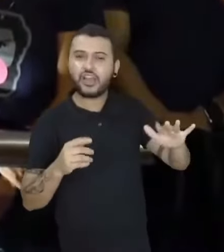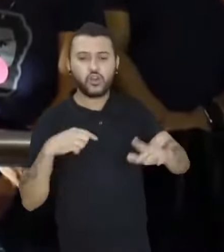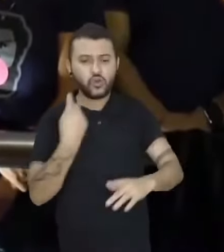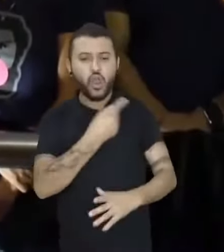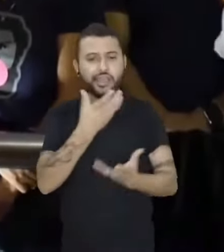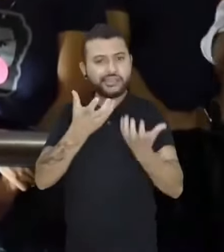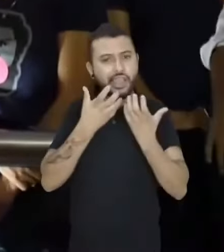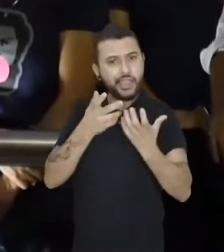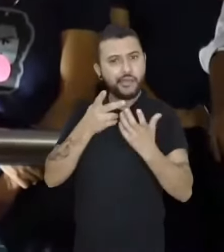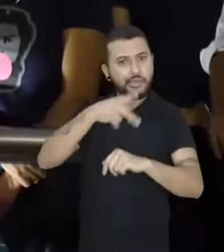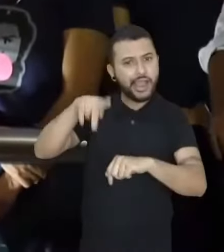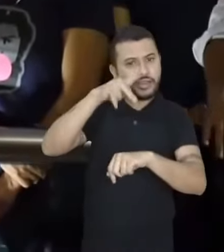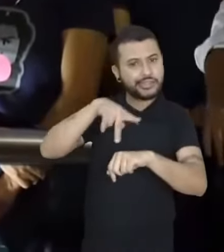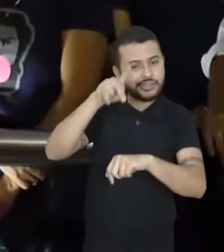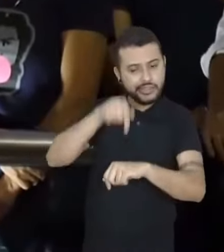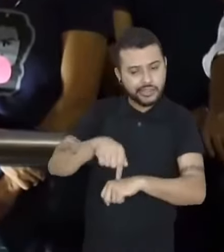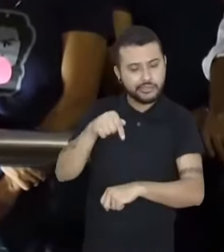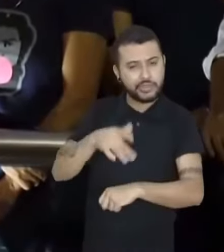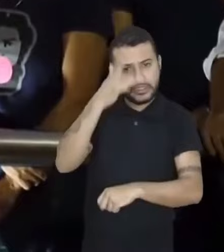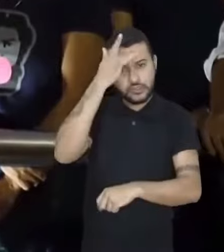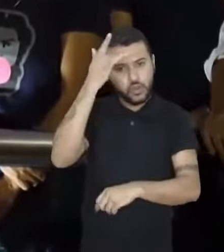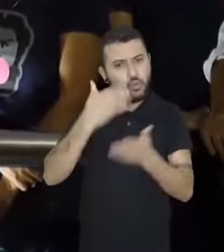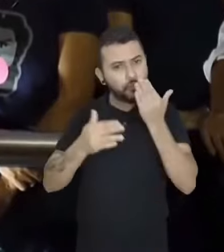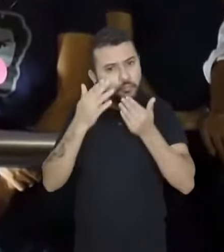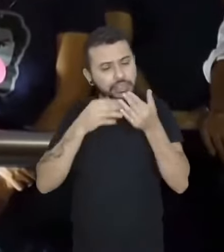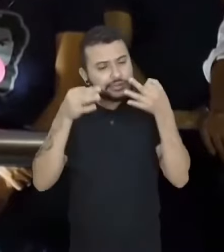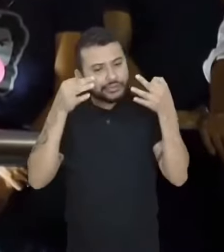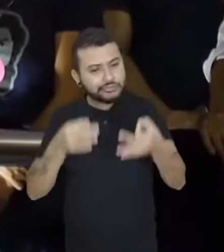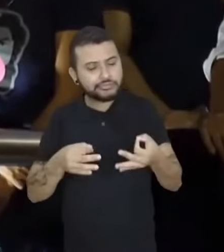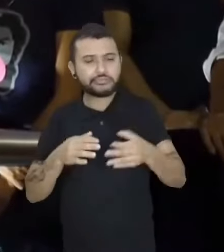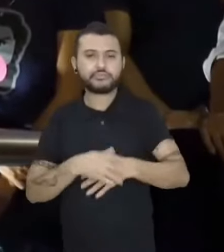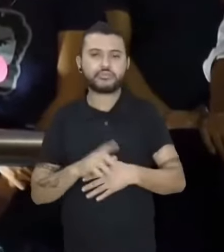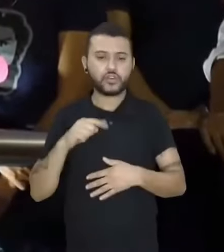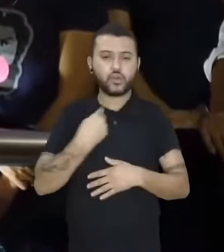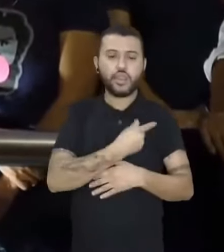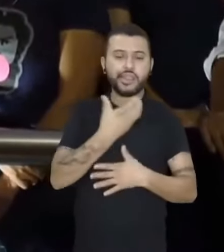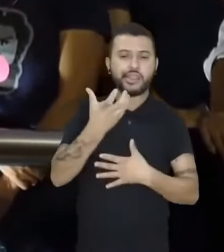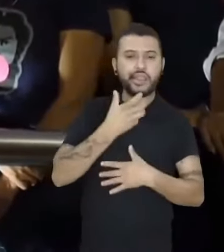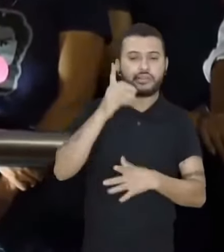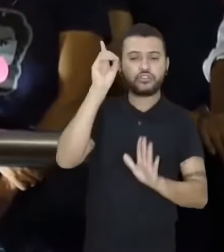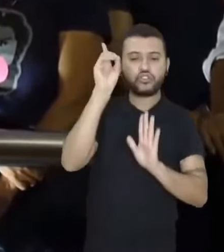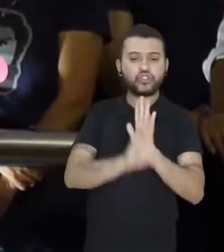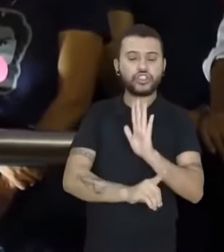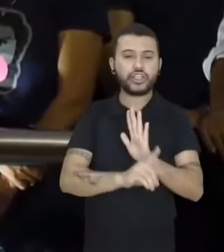queremos para esse país. O que é que nós queremos? Nós queremos ter o direito